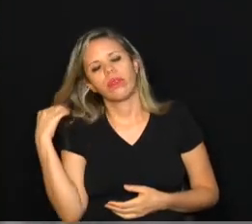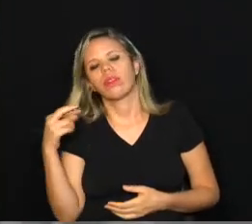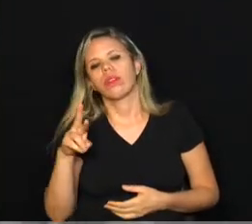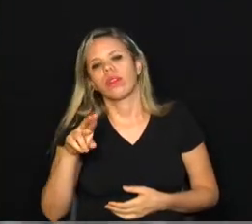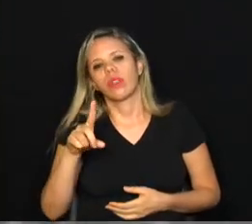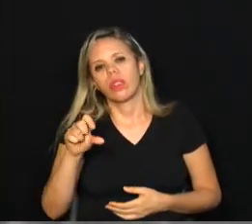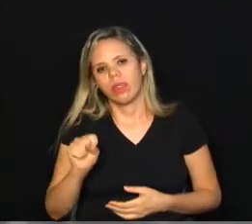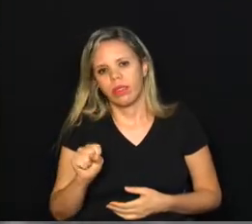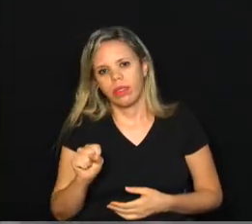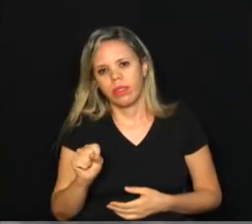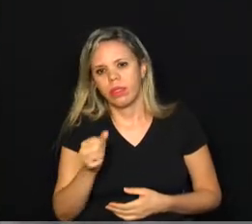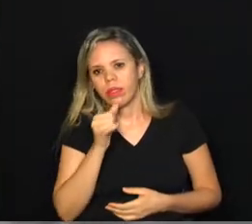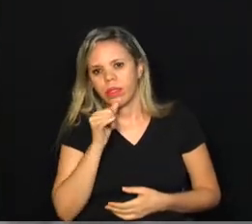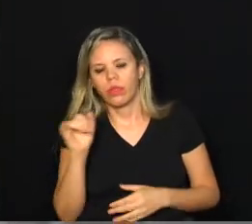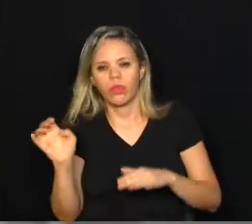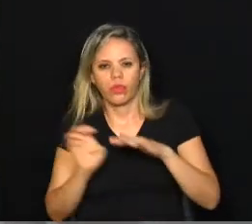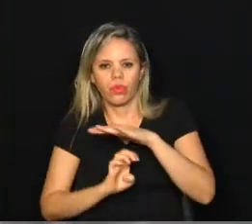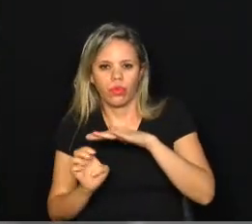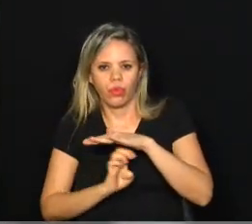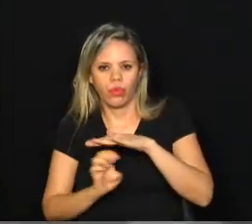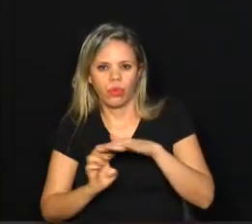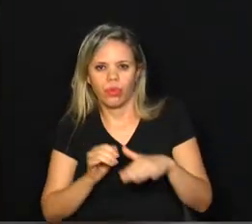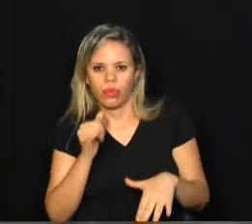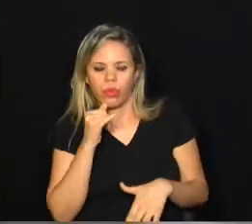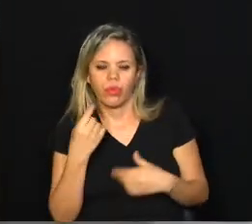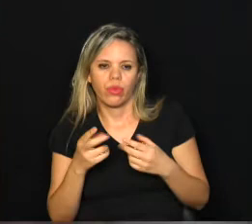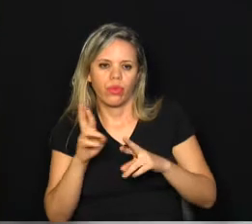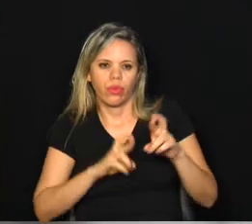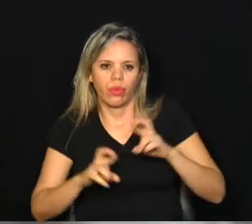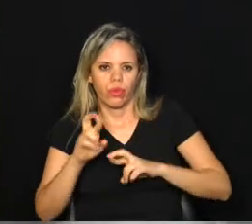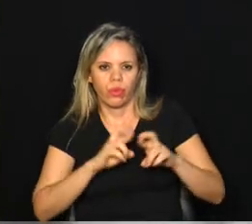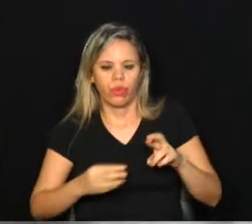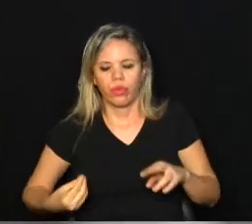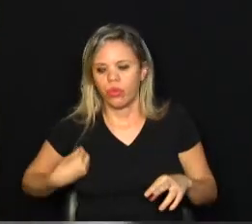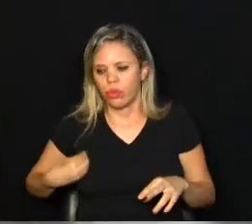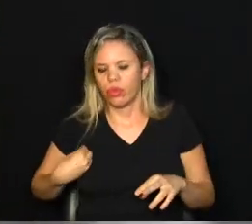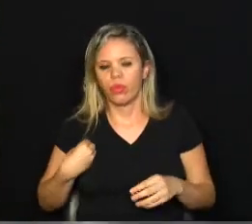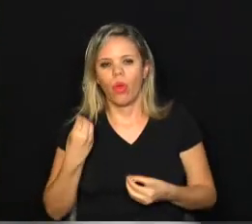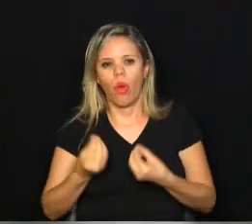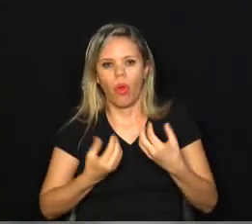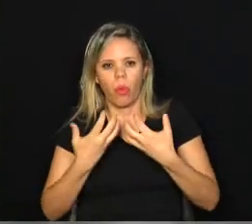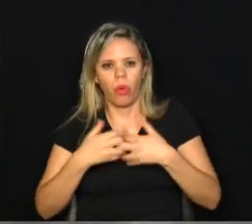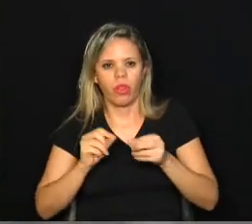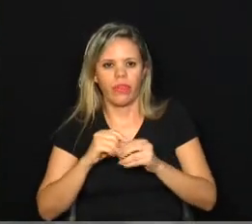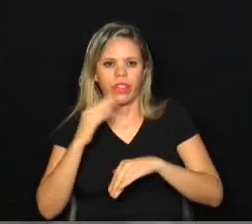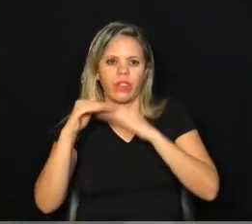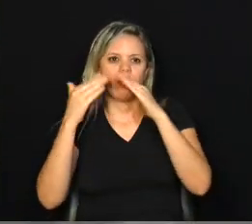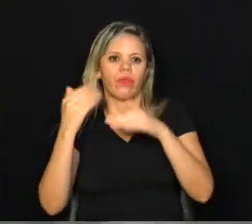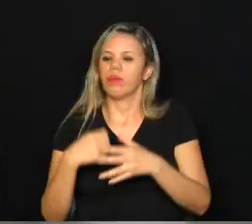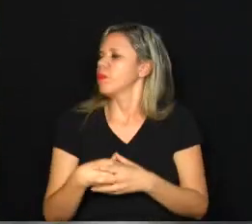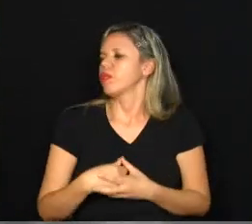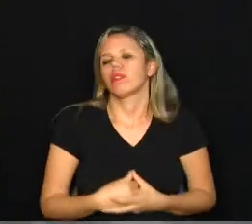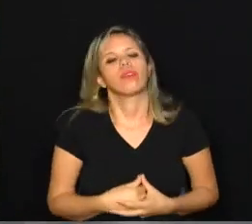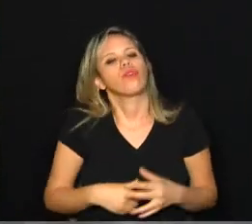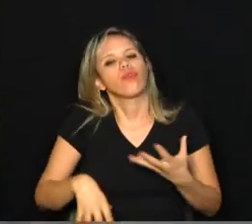né, como uma estrutura como um laboratório vivo de como se fazer um desenvolvimento sustentável.